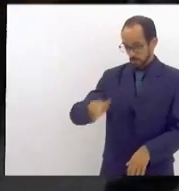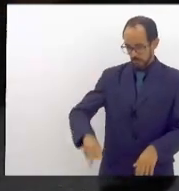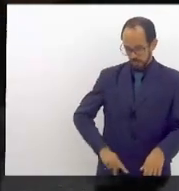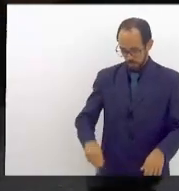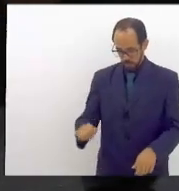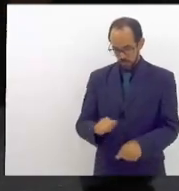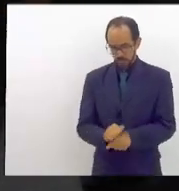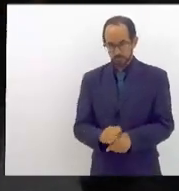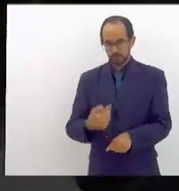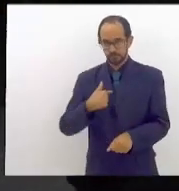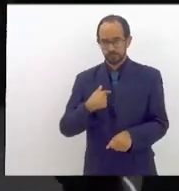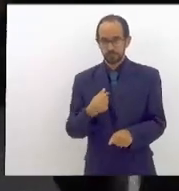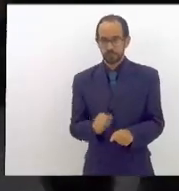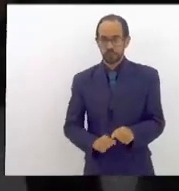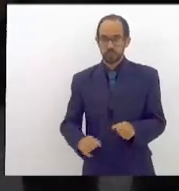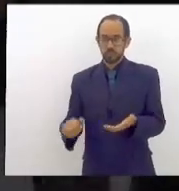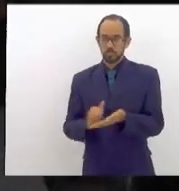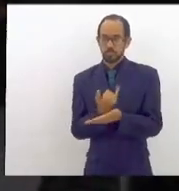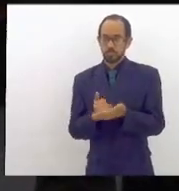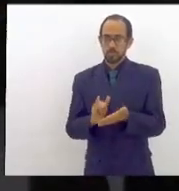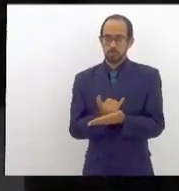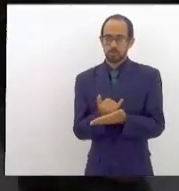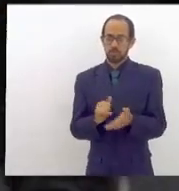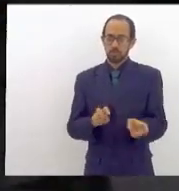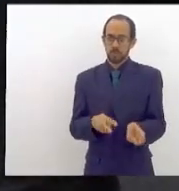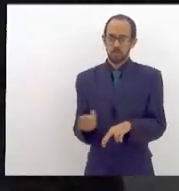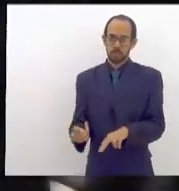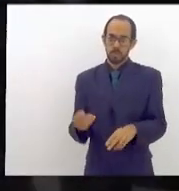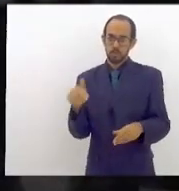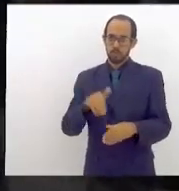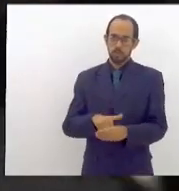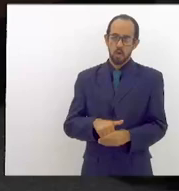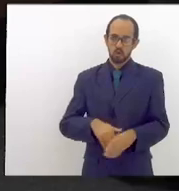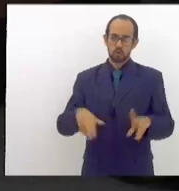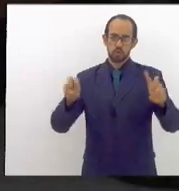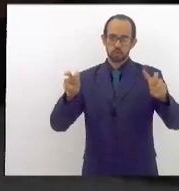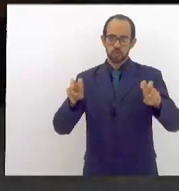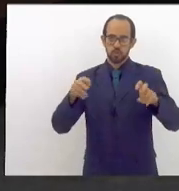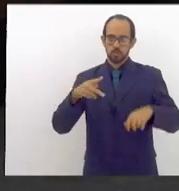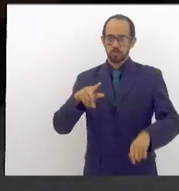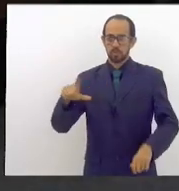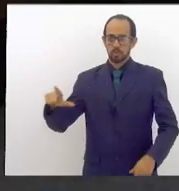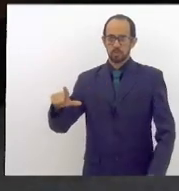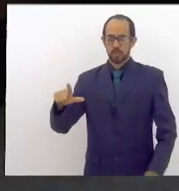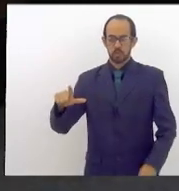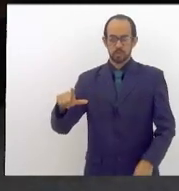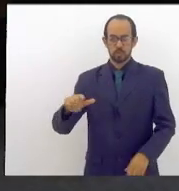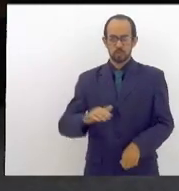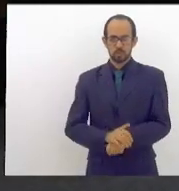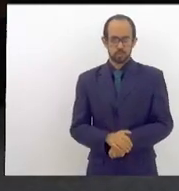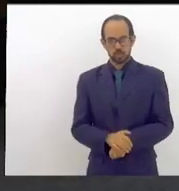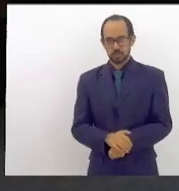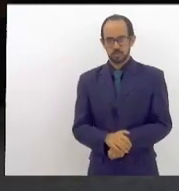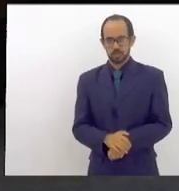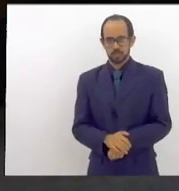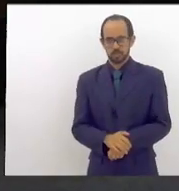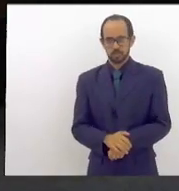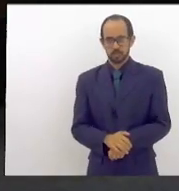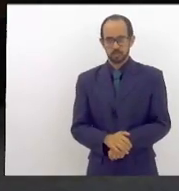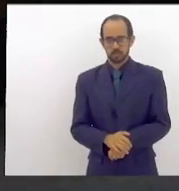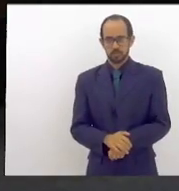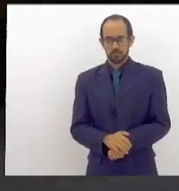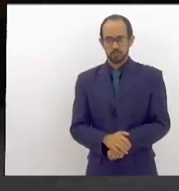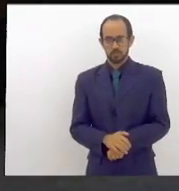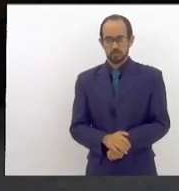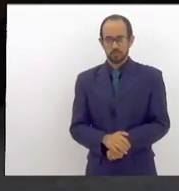Me inscrevi para encaminhar o voto em relação ao projeto de resolução que se materializa